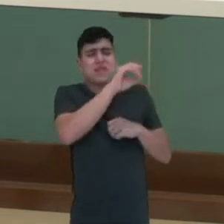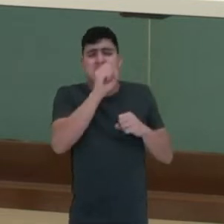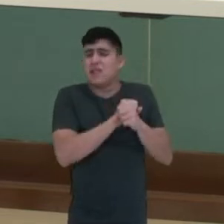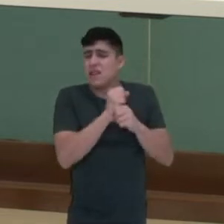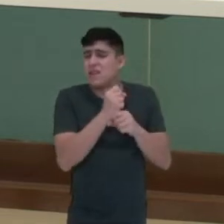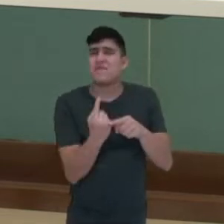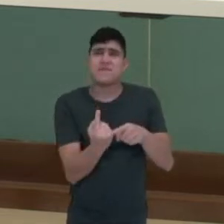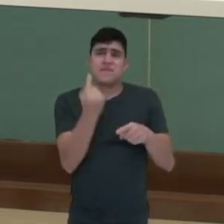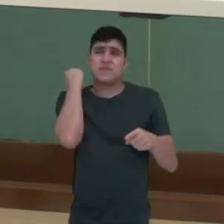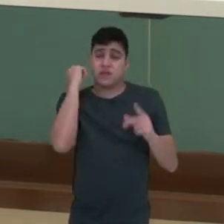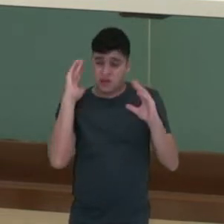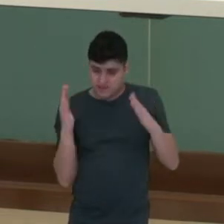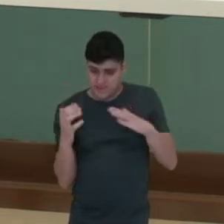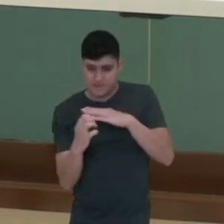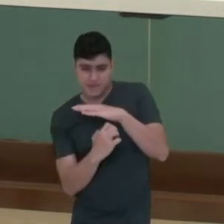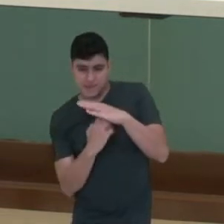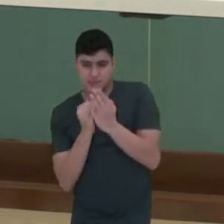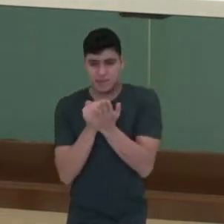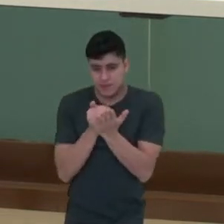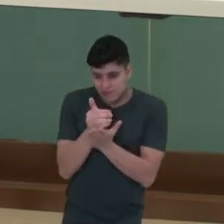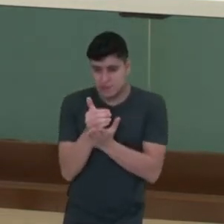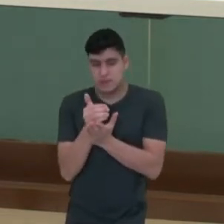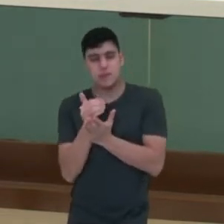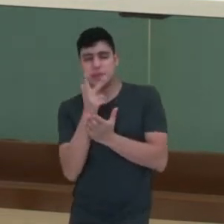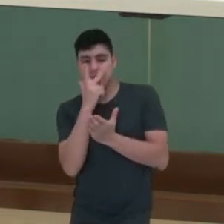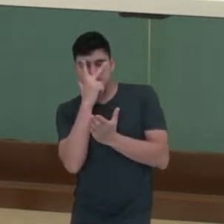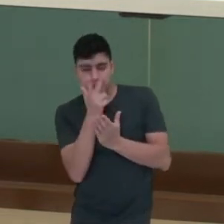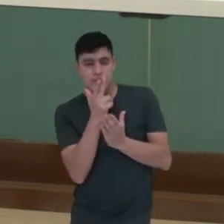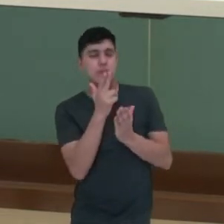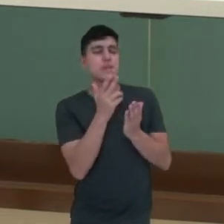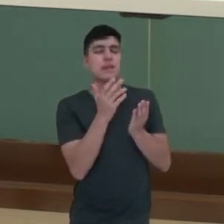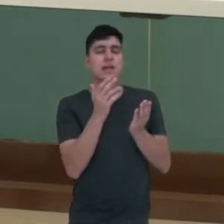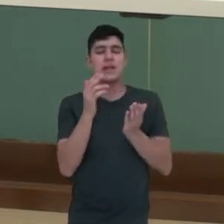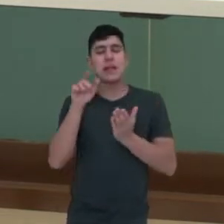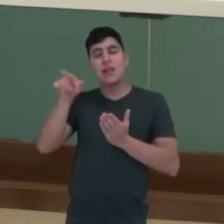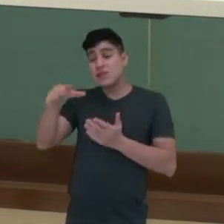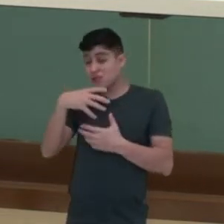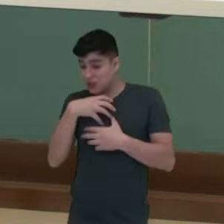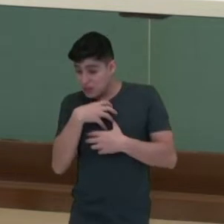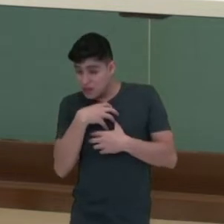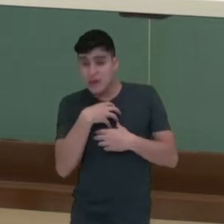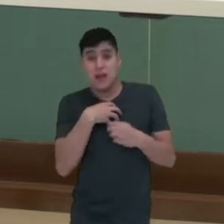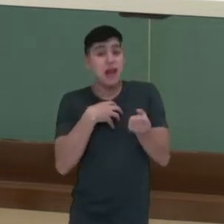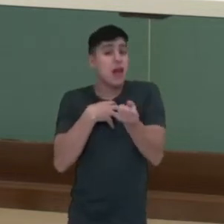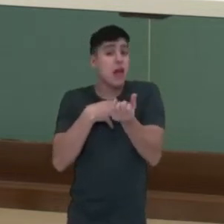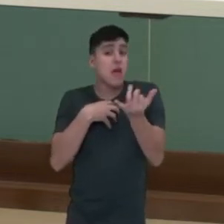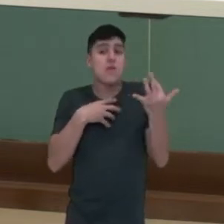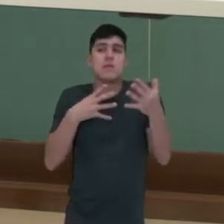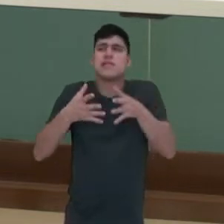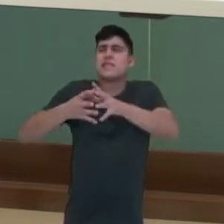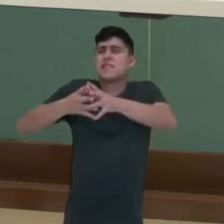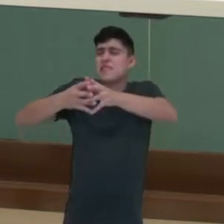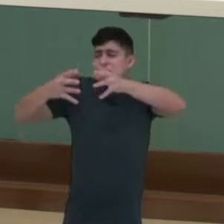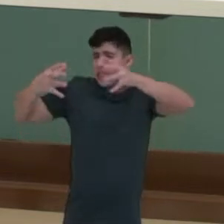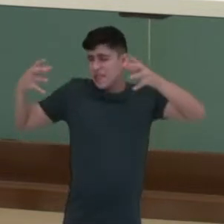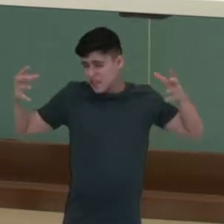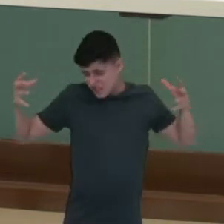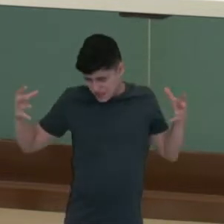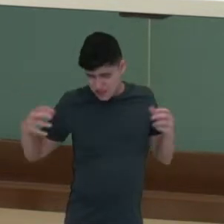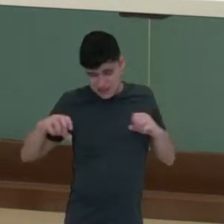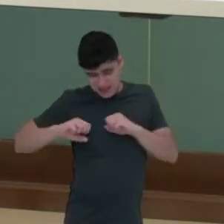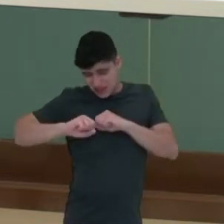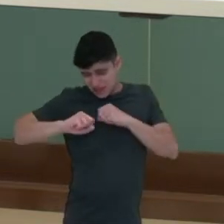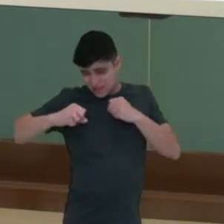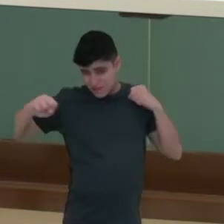já algumas empresas passaram a aderir a esse perfil, mas algumas delas ficaram gigantescas.